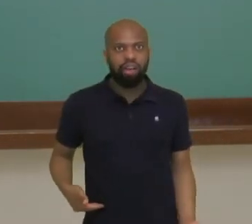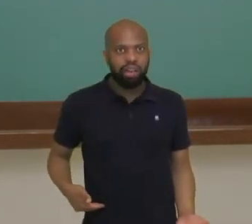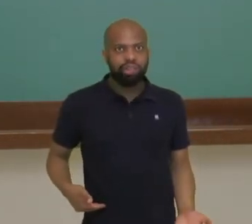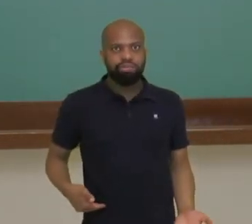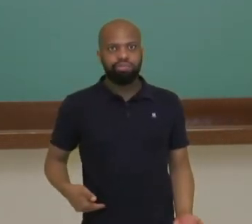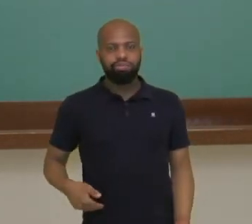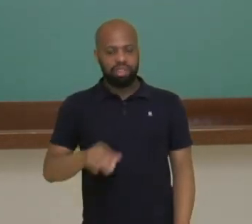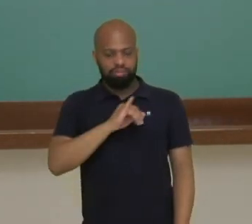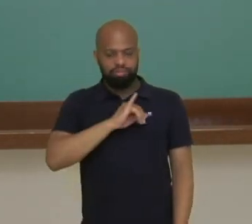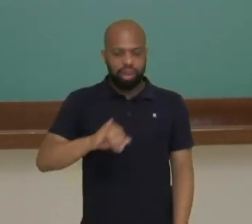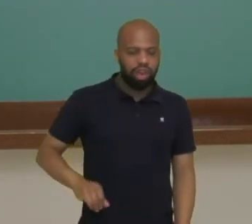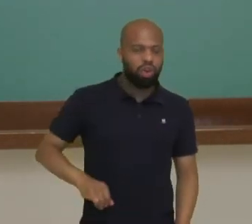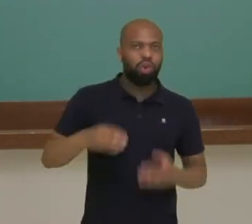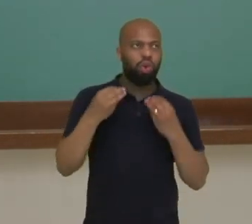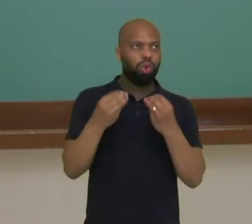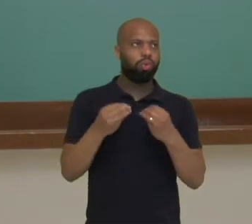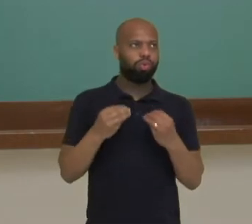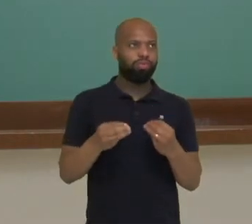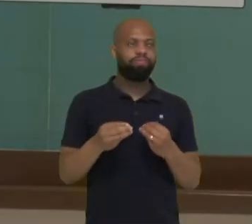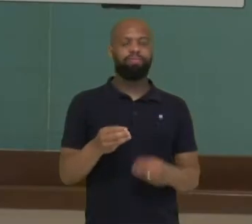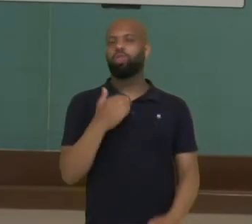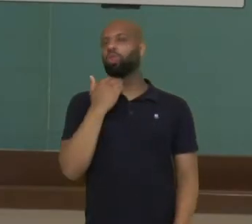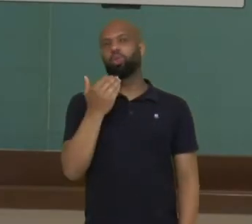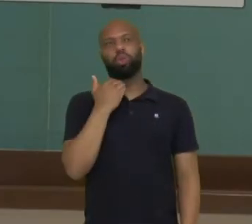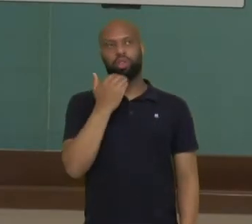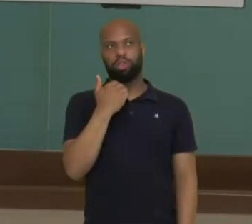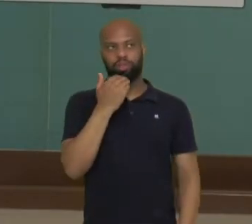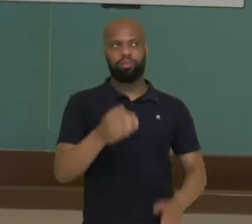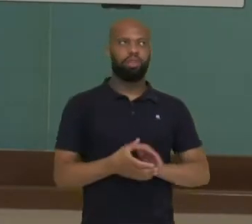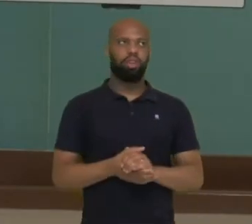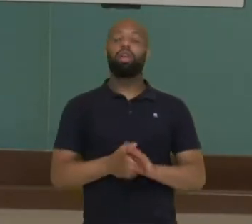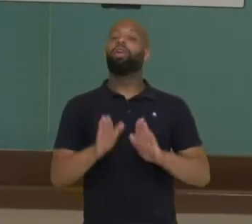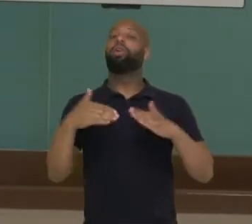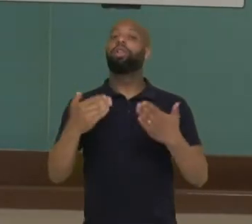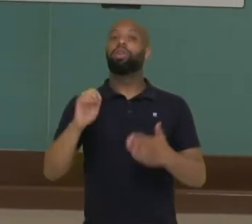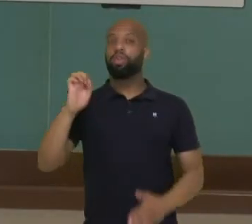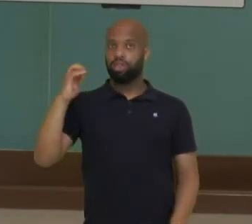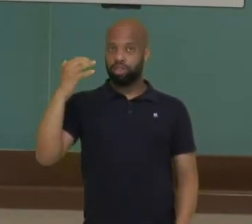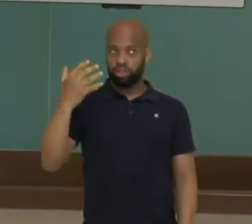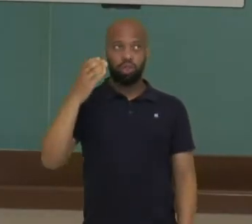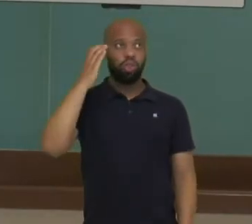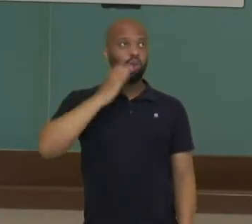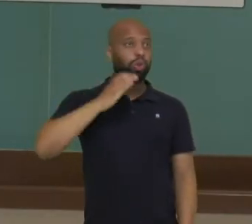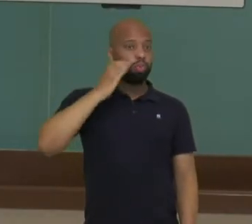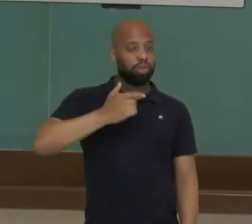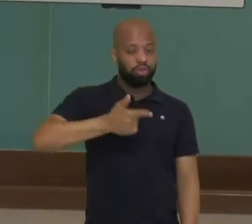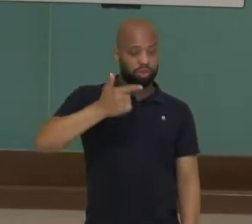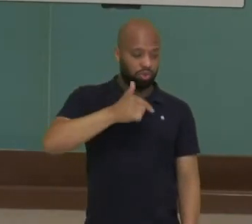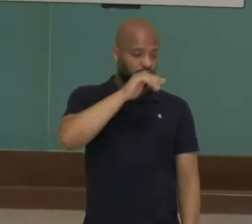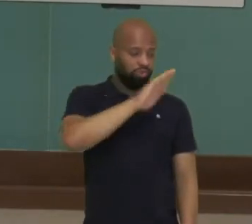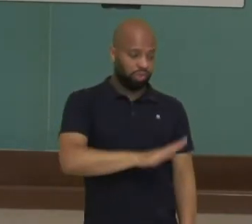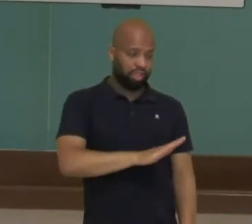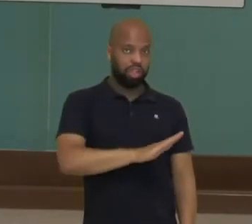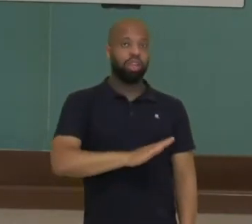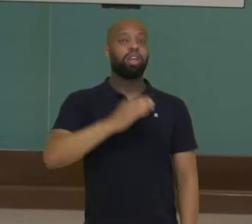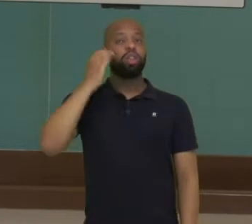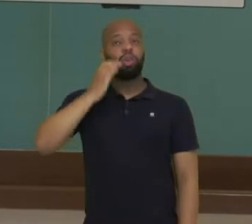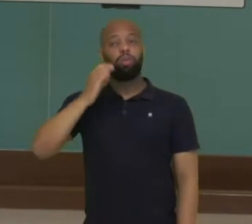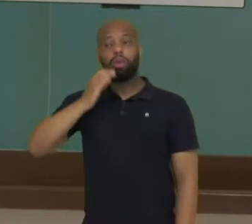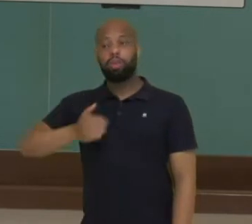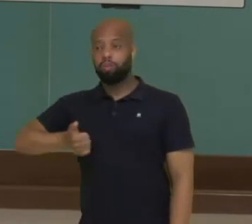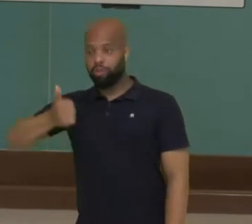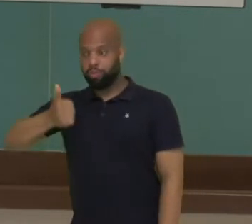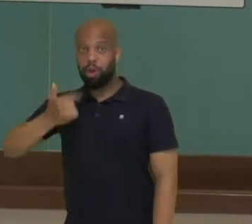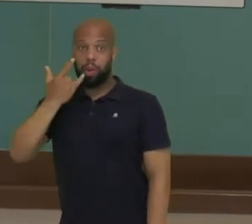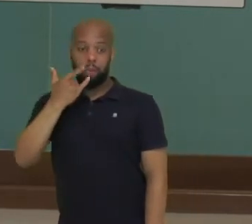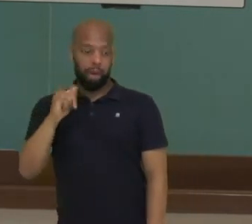o Império do Brasil? A gente já sabe que não, né, gente? Aí, o Dom Pedro II fica aqui, Dom Pedro I, o